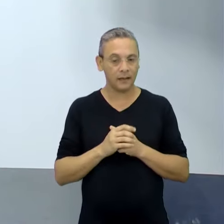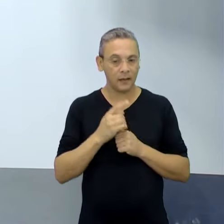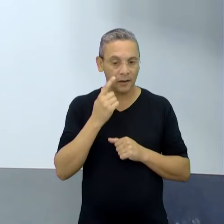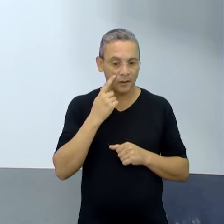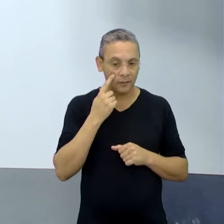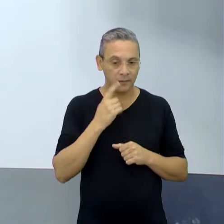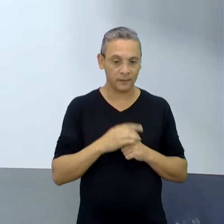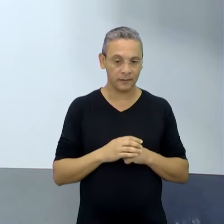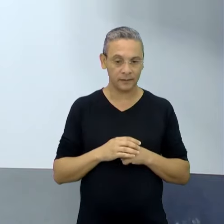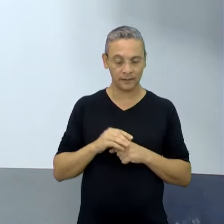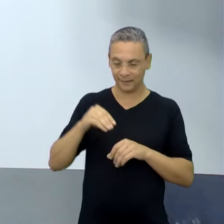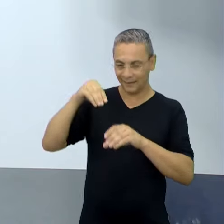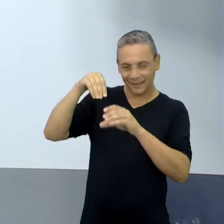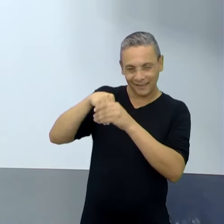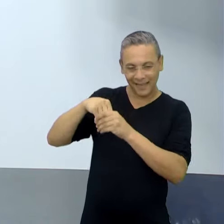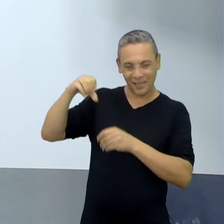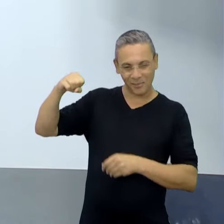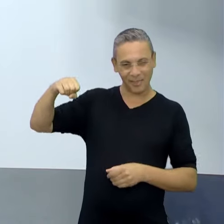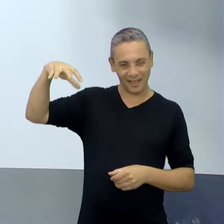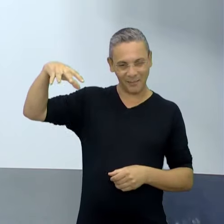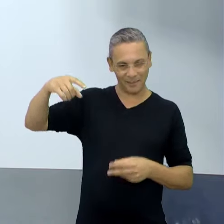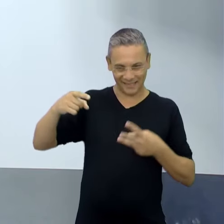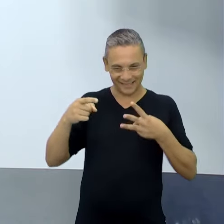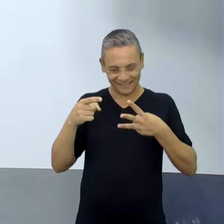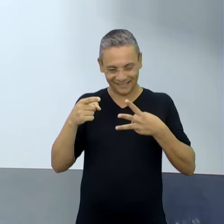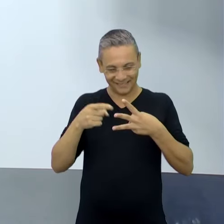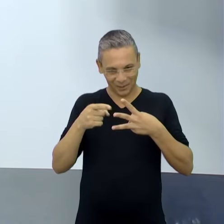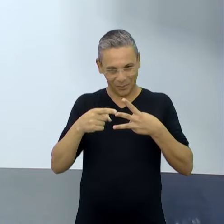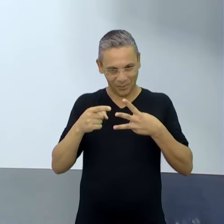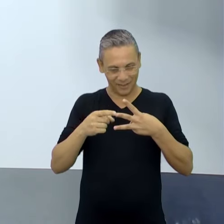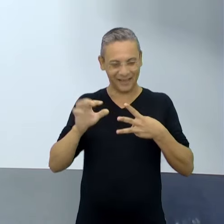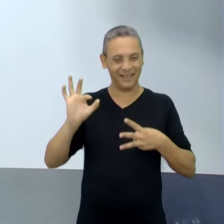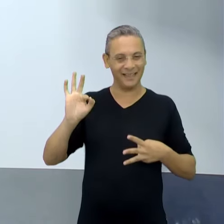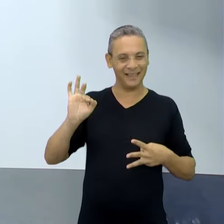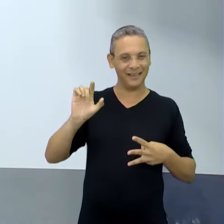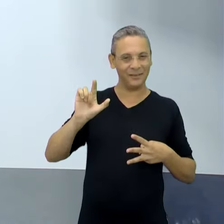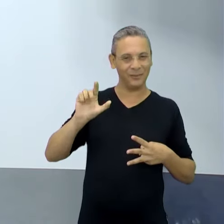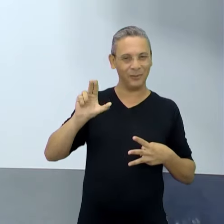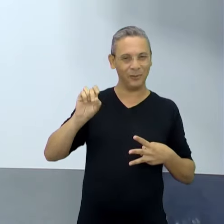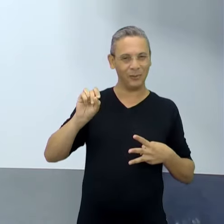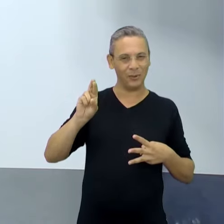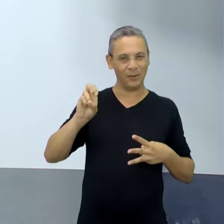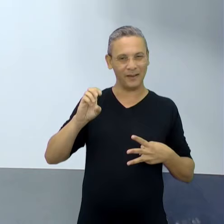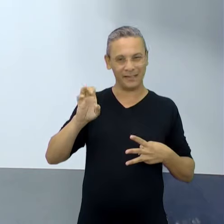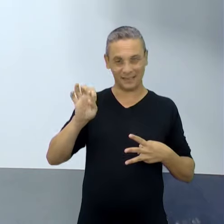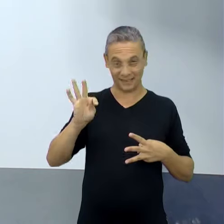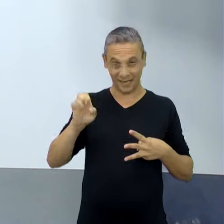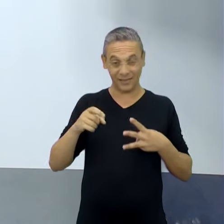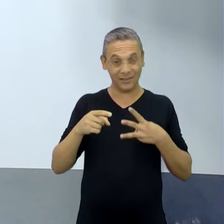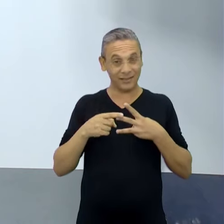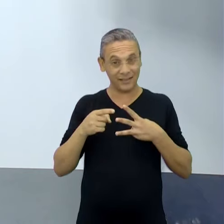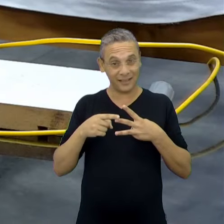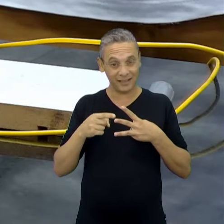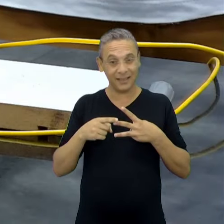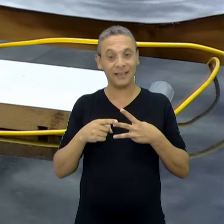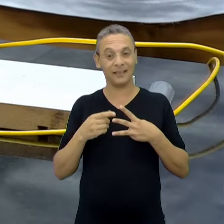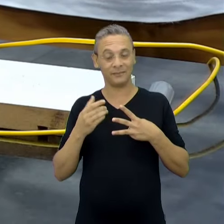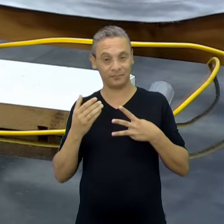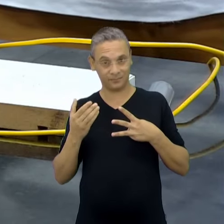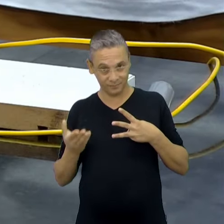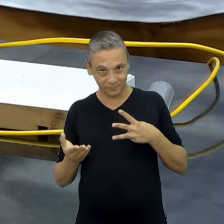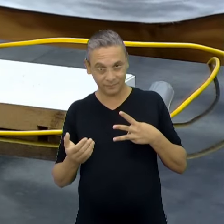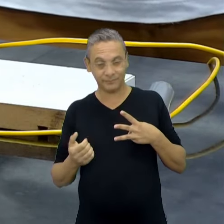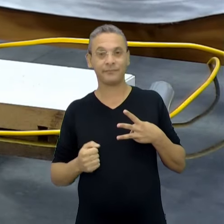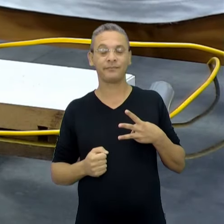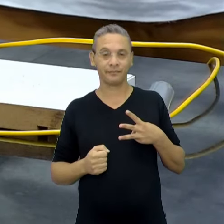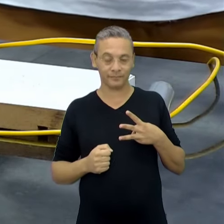só, nesta lâmpada aqui, que é a lâmpada fluorescente compacta, também conhecida como